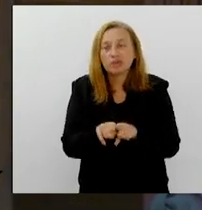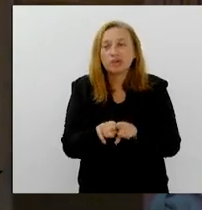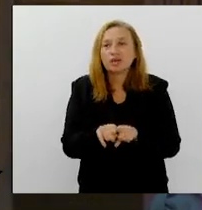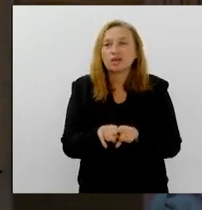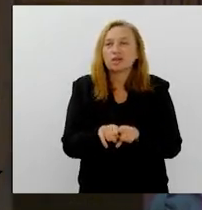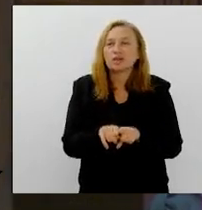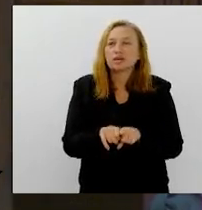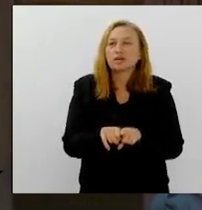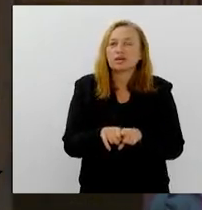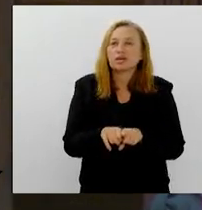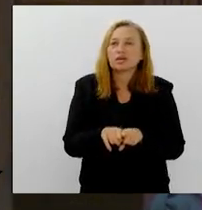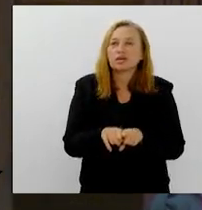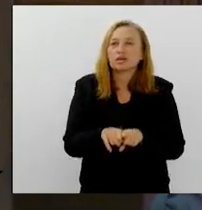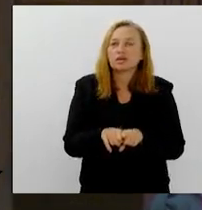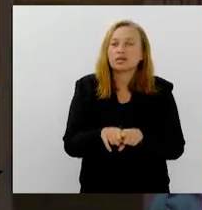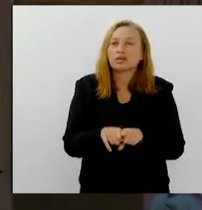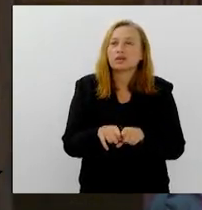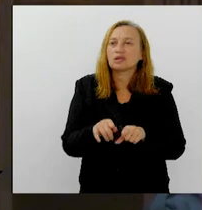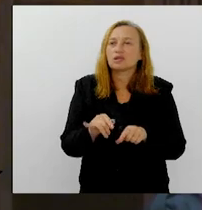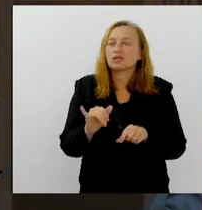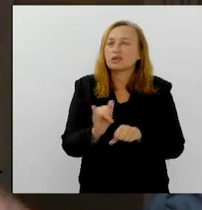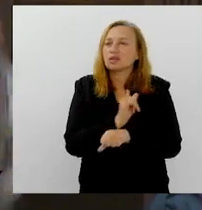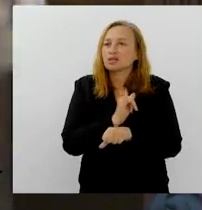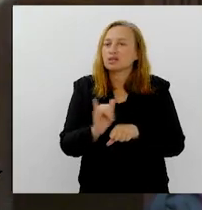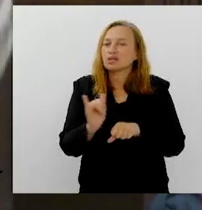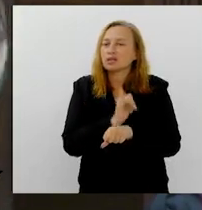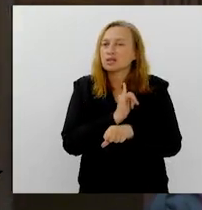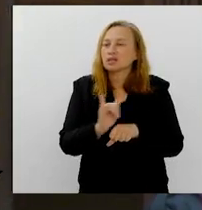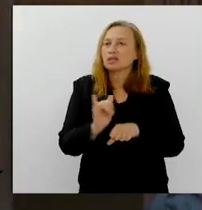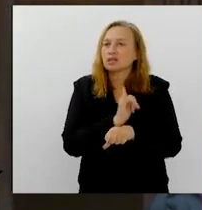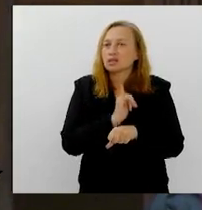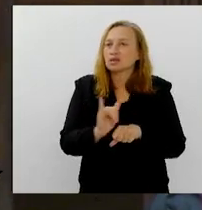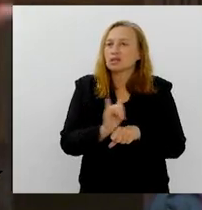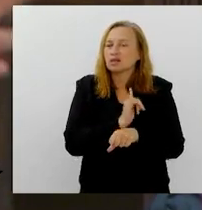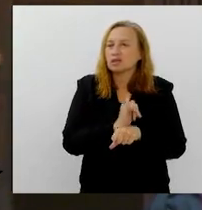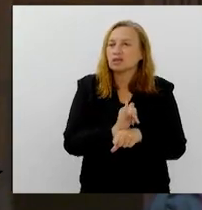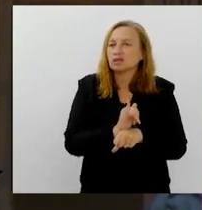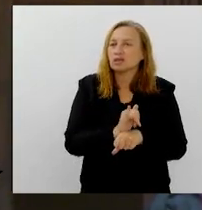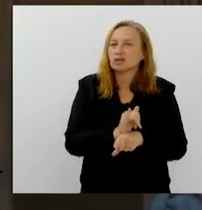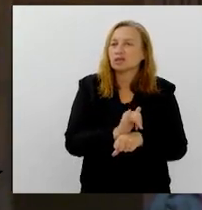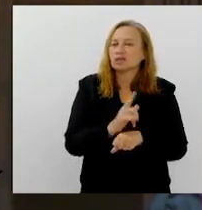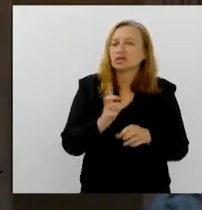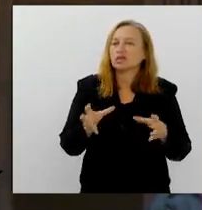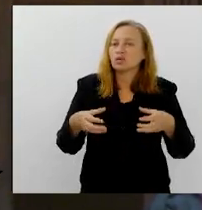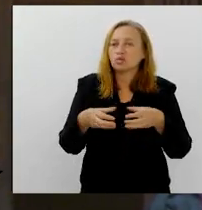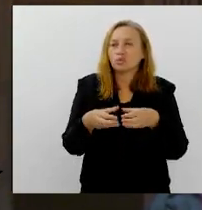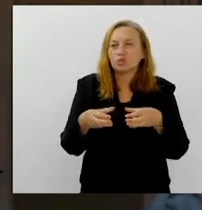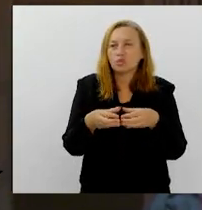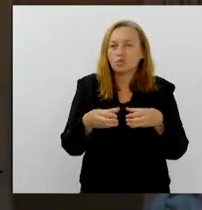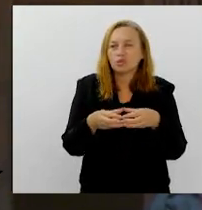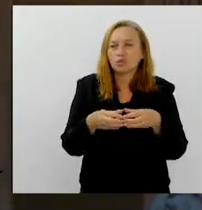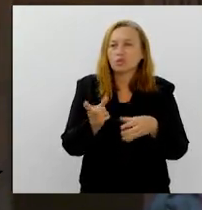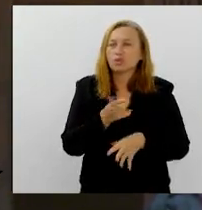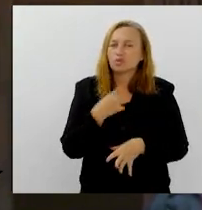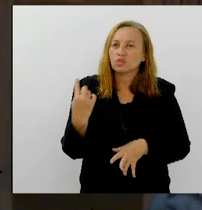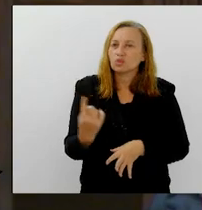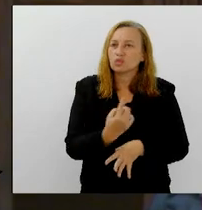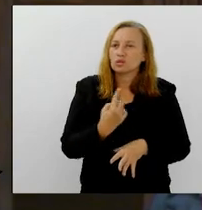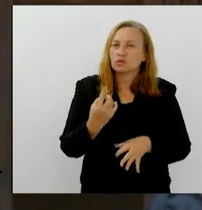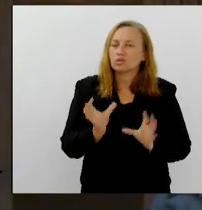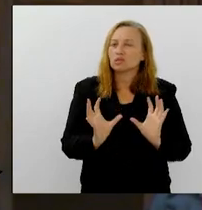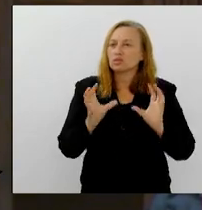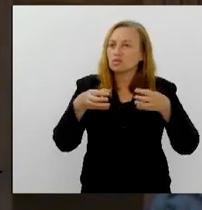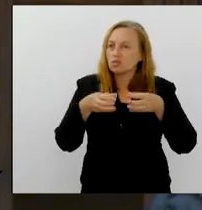que nos articula com o nosso ethos coletivo, com as nossas